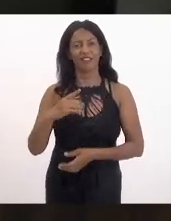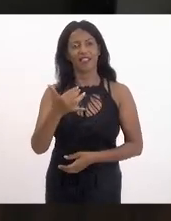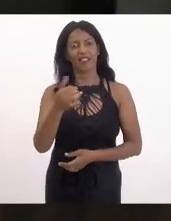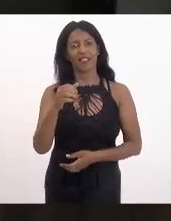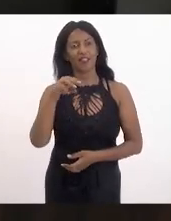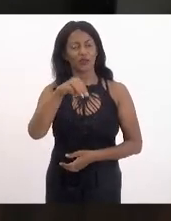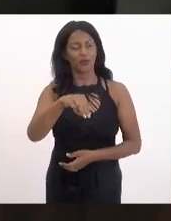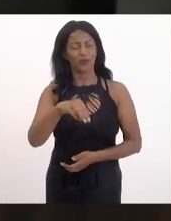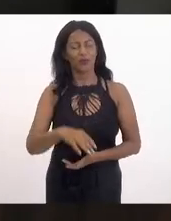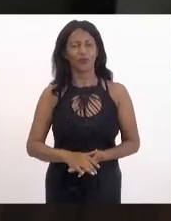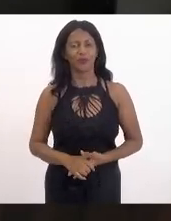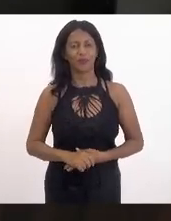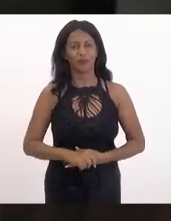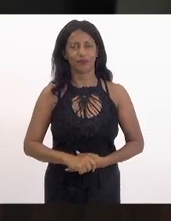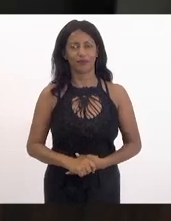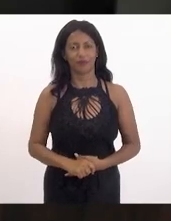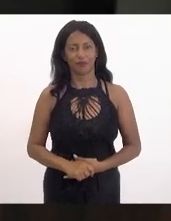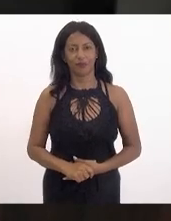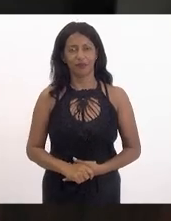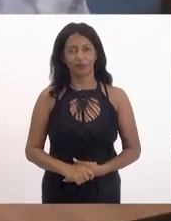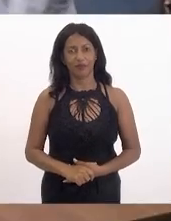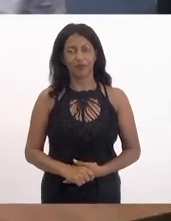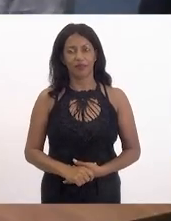de dez minutos